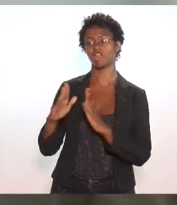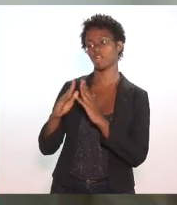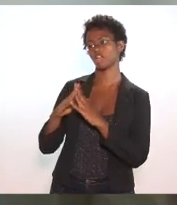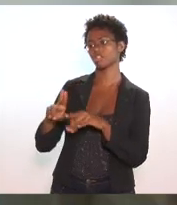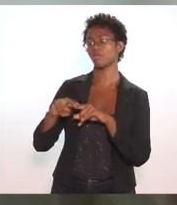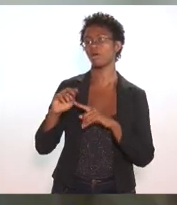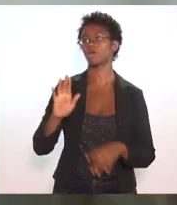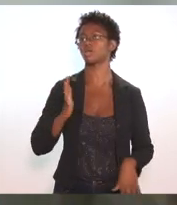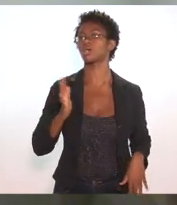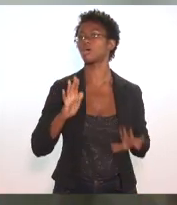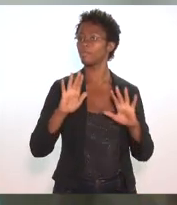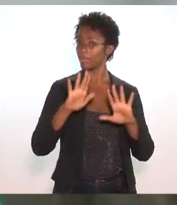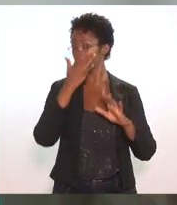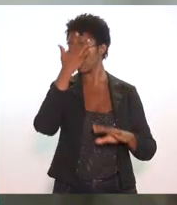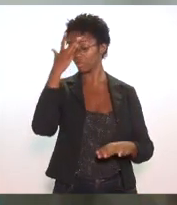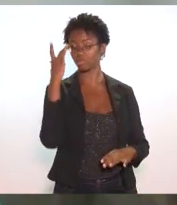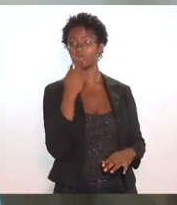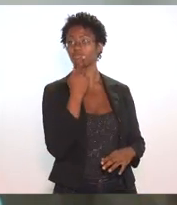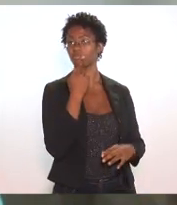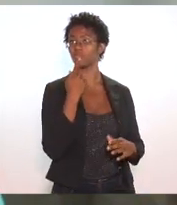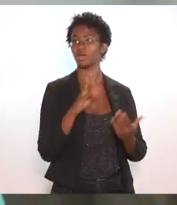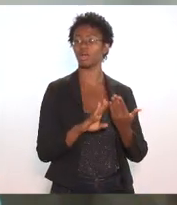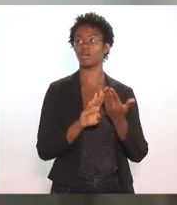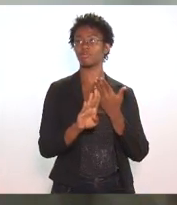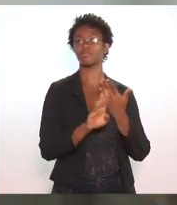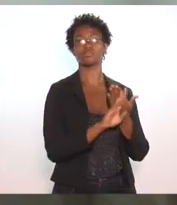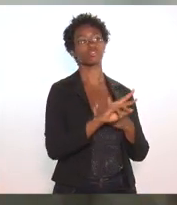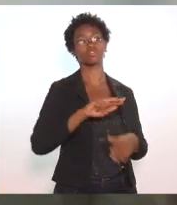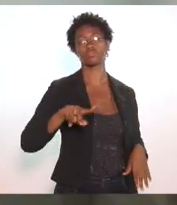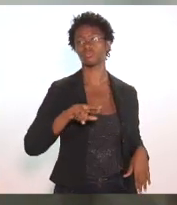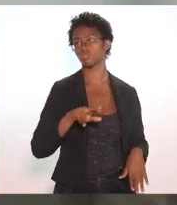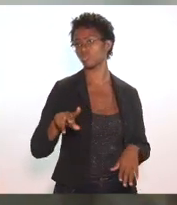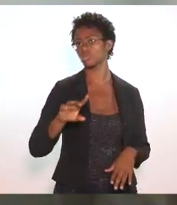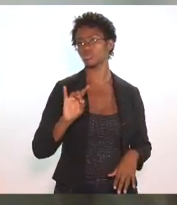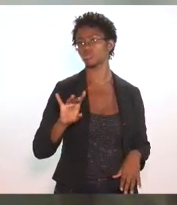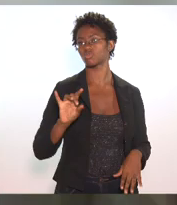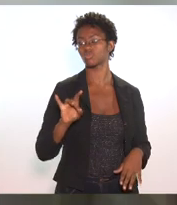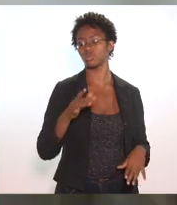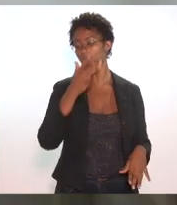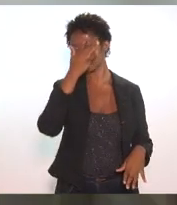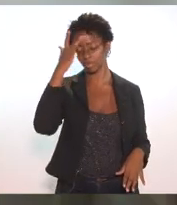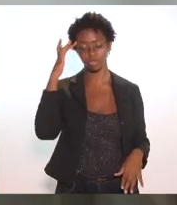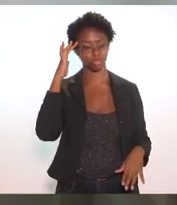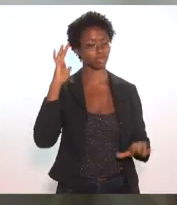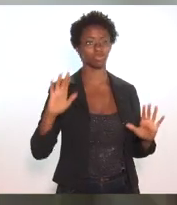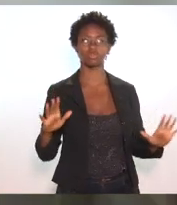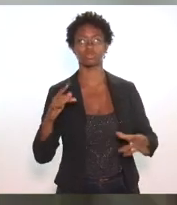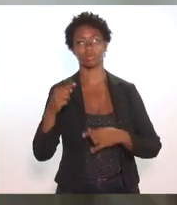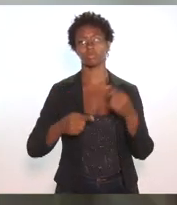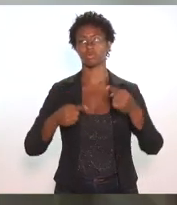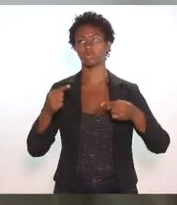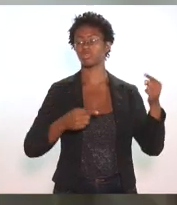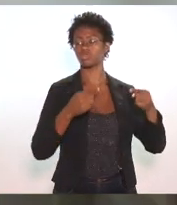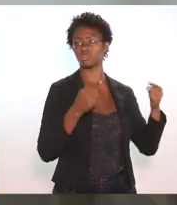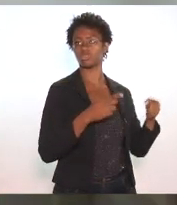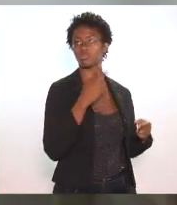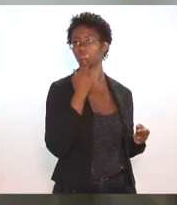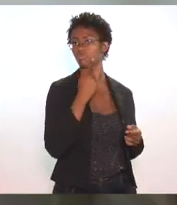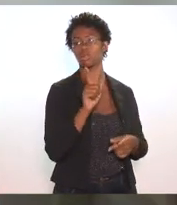Mas quem fala em restringir não são parlamentares ou pessoas avulsas da sociedade. Quem fala em fazer